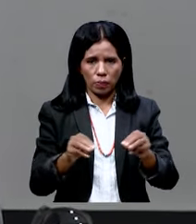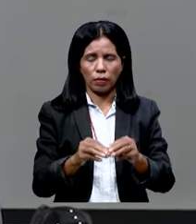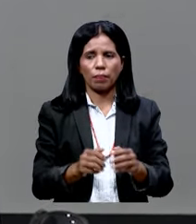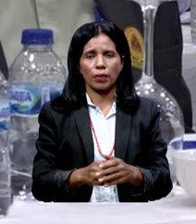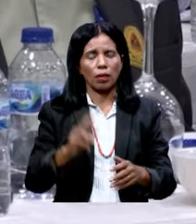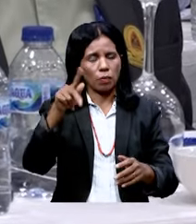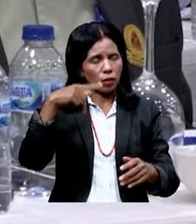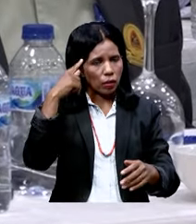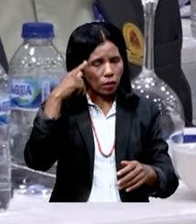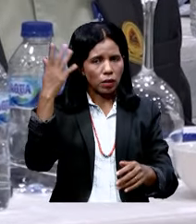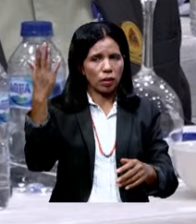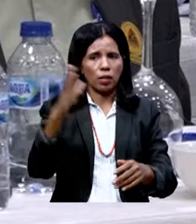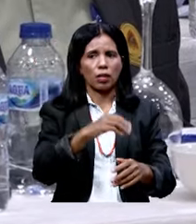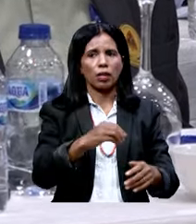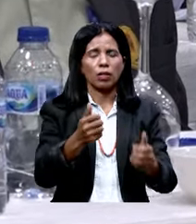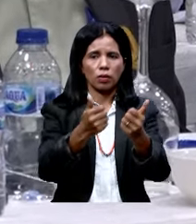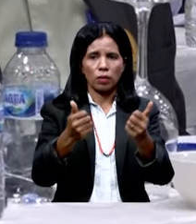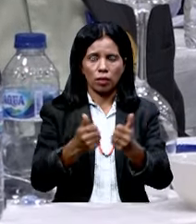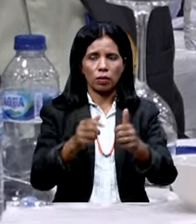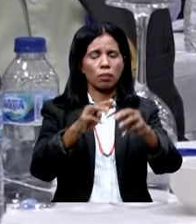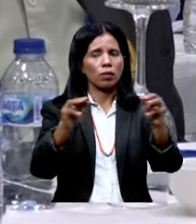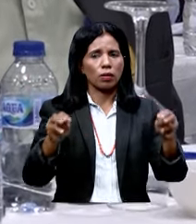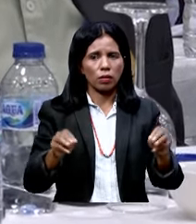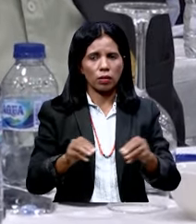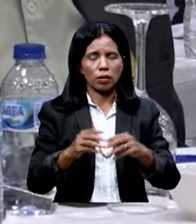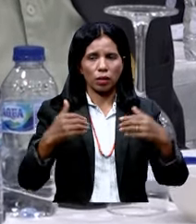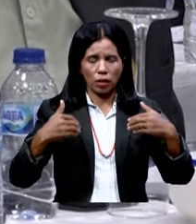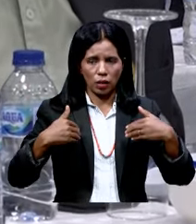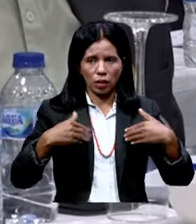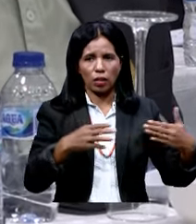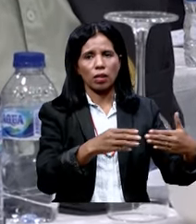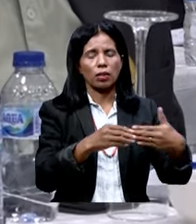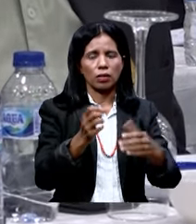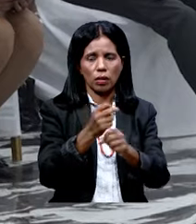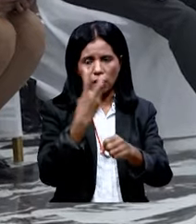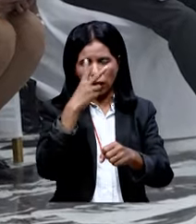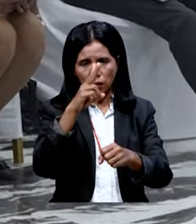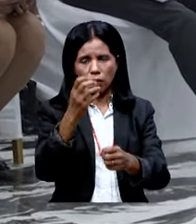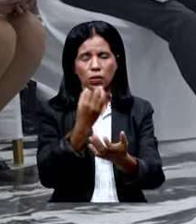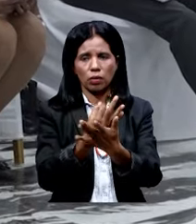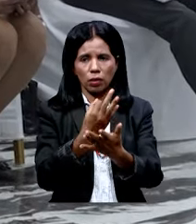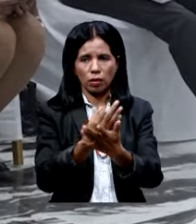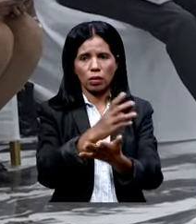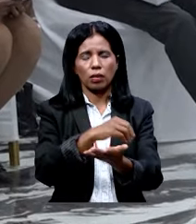de centralização, cada autoridade municipal se ia poder, o de halos estão, orçamento, no